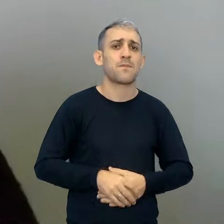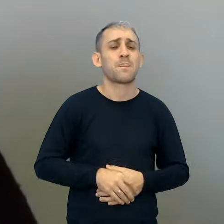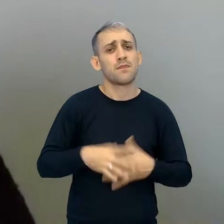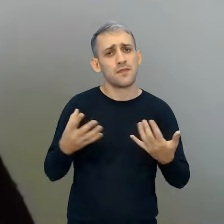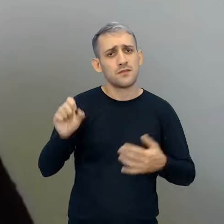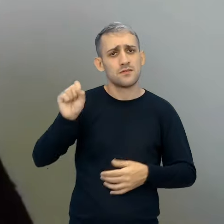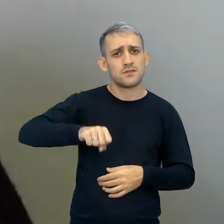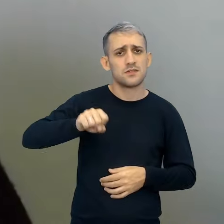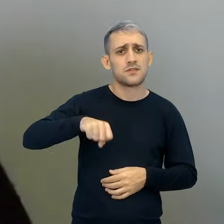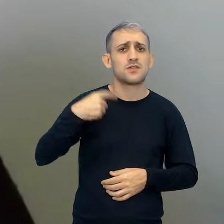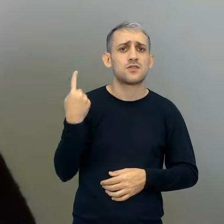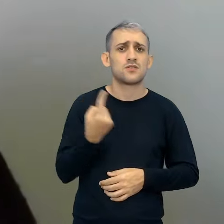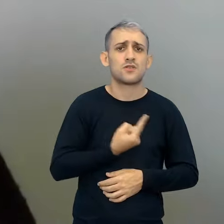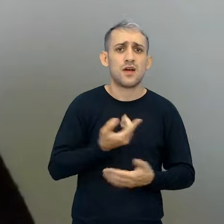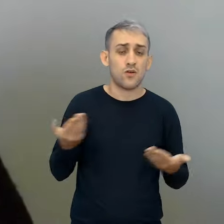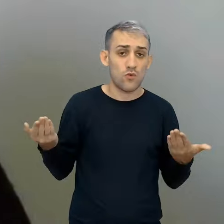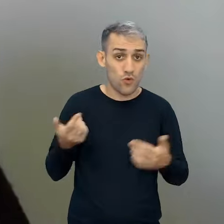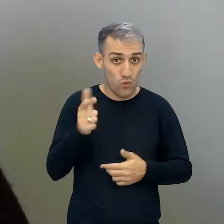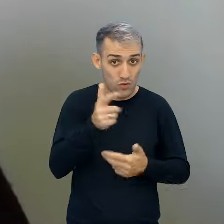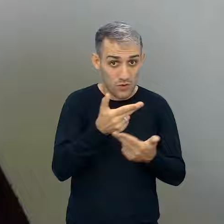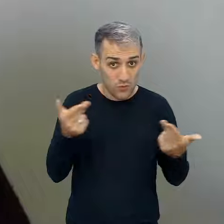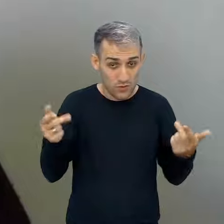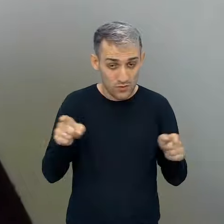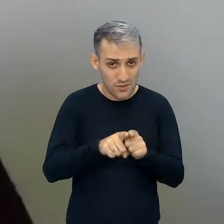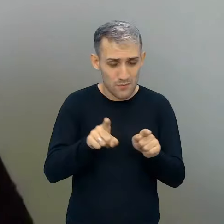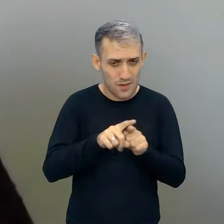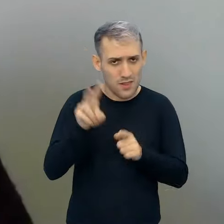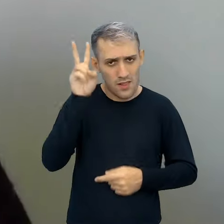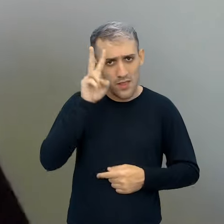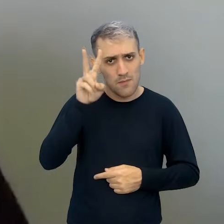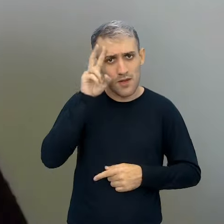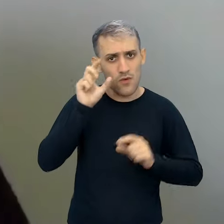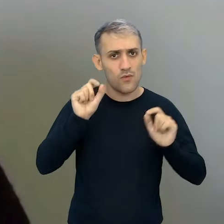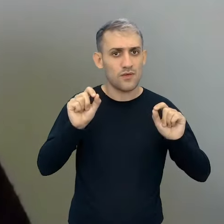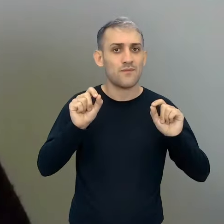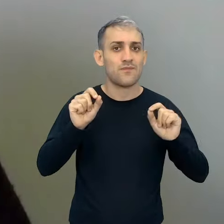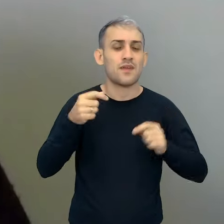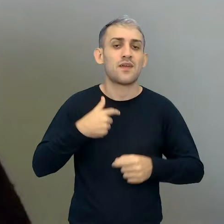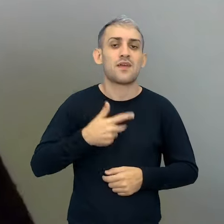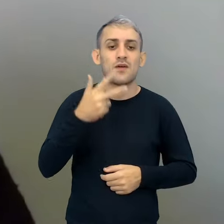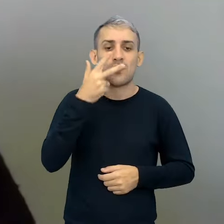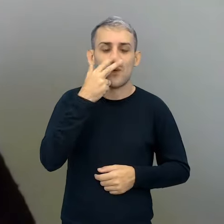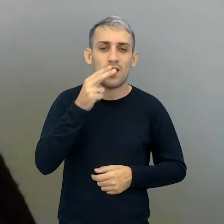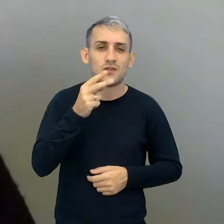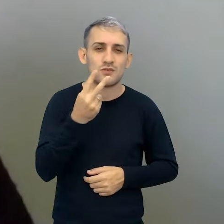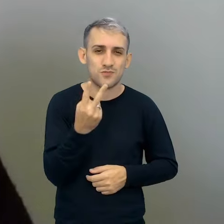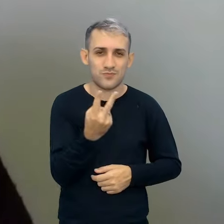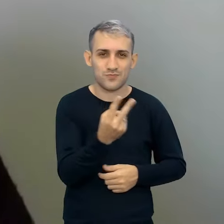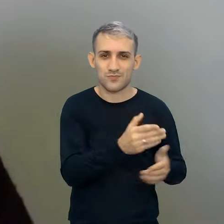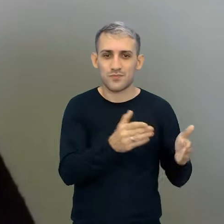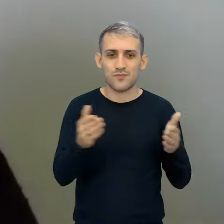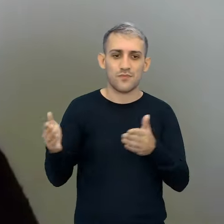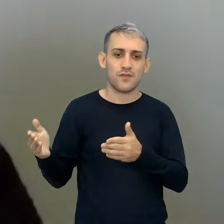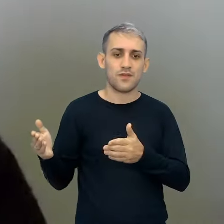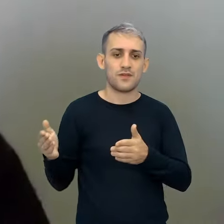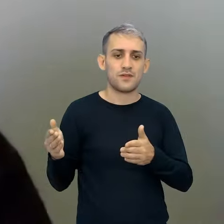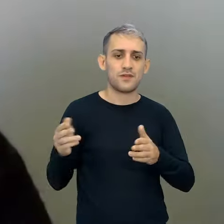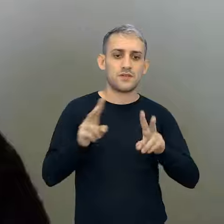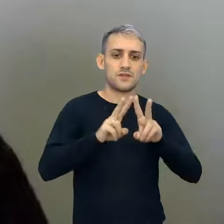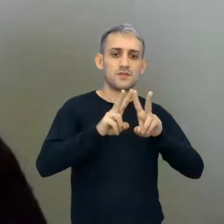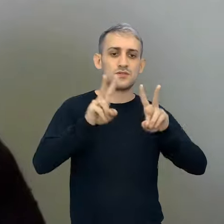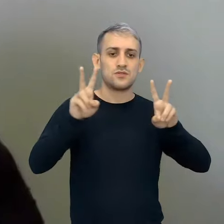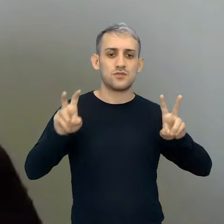vamos aqui uma outra coisa que eu gostaria de retificar é que eu acho que eu falei que para a etapa 2 foram tratados